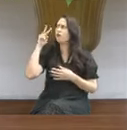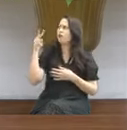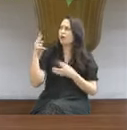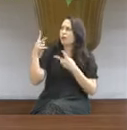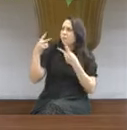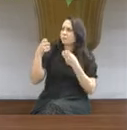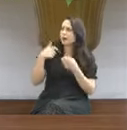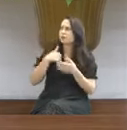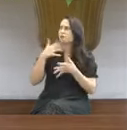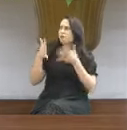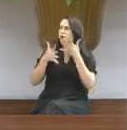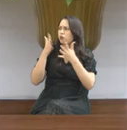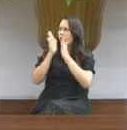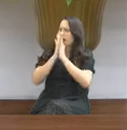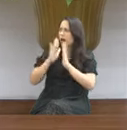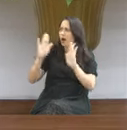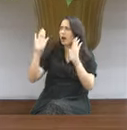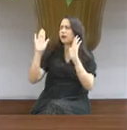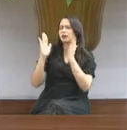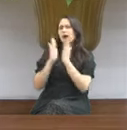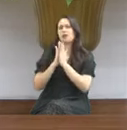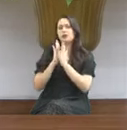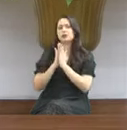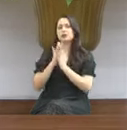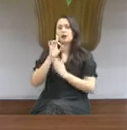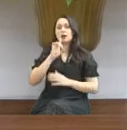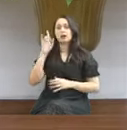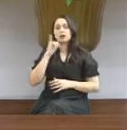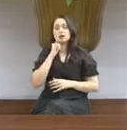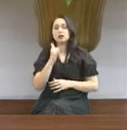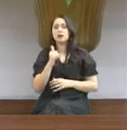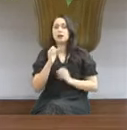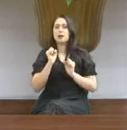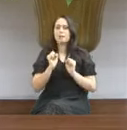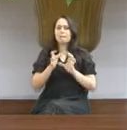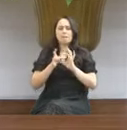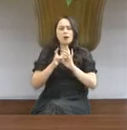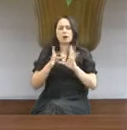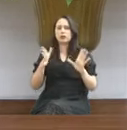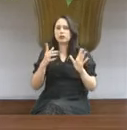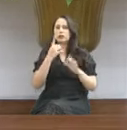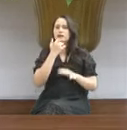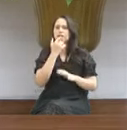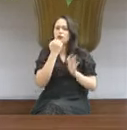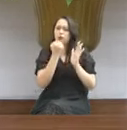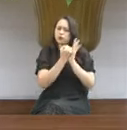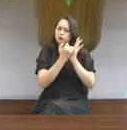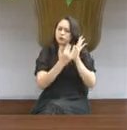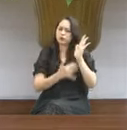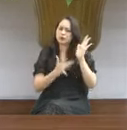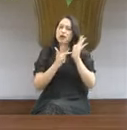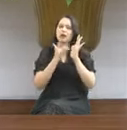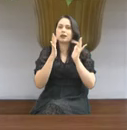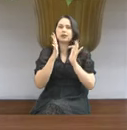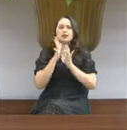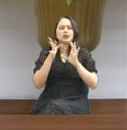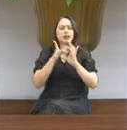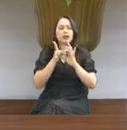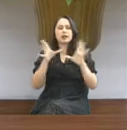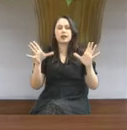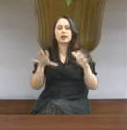vai ouvir a minha adoração? Deus está dizendo: pode entrar, porque o sangue de Jesus te dá direito para